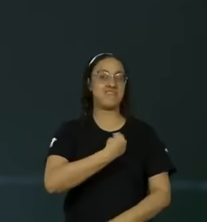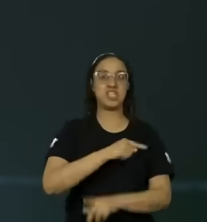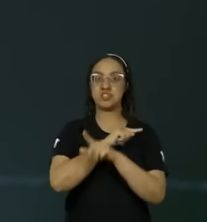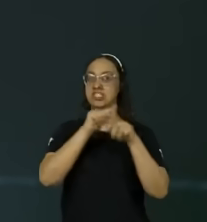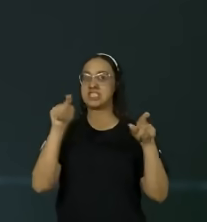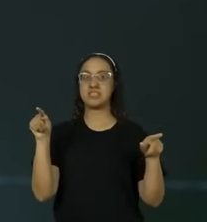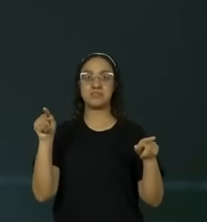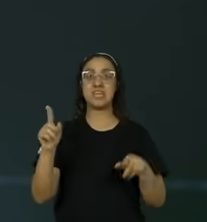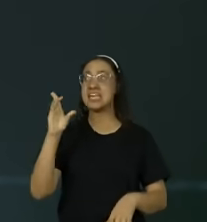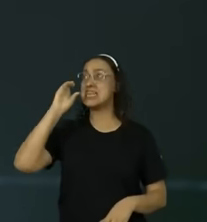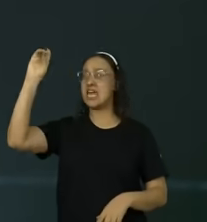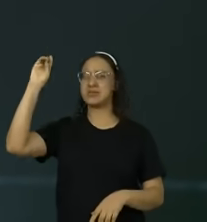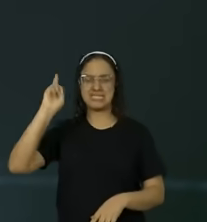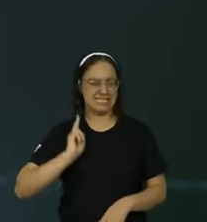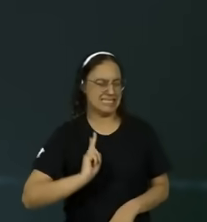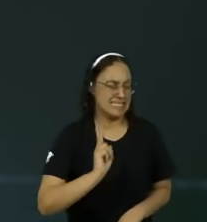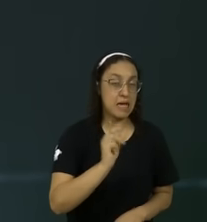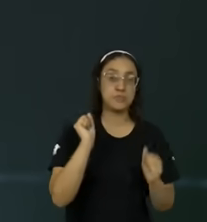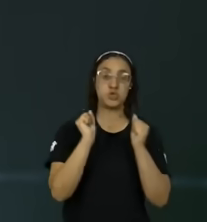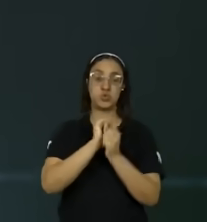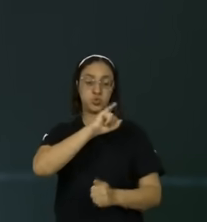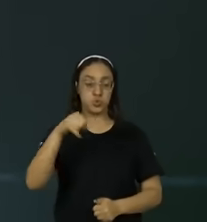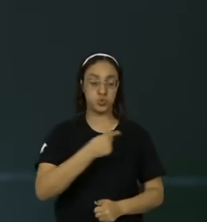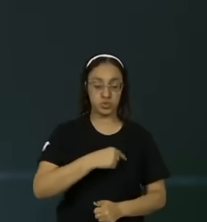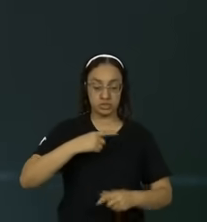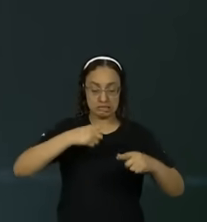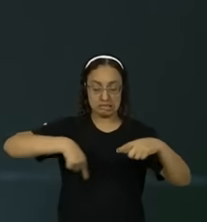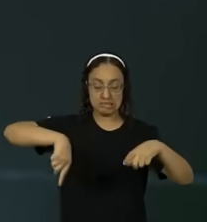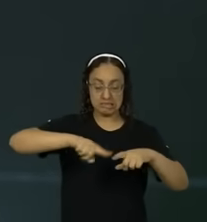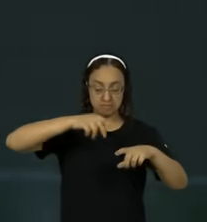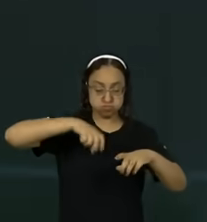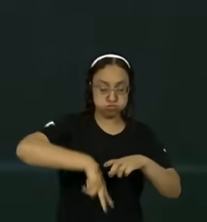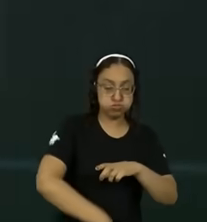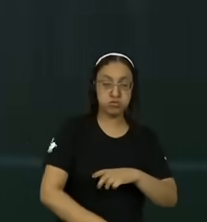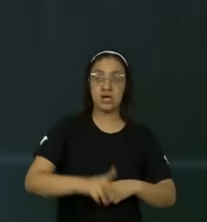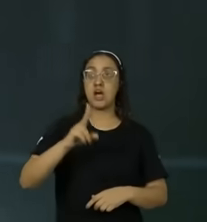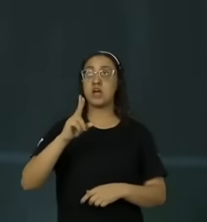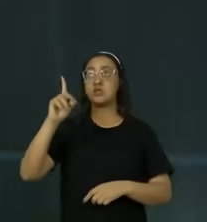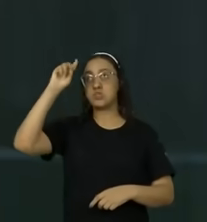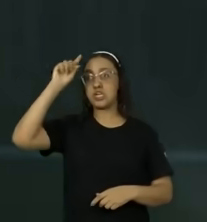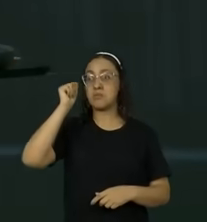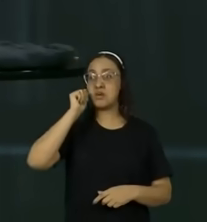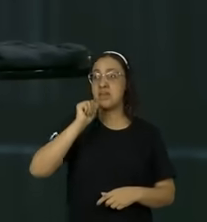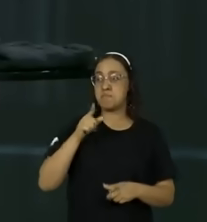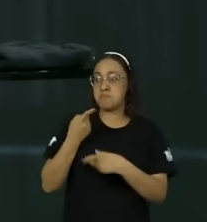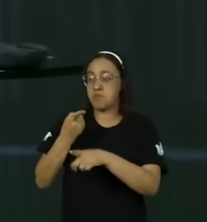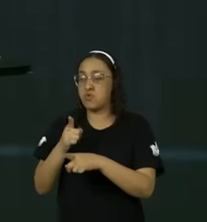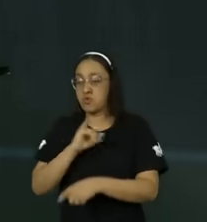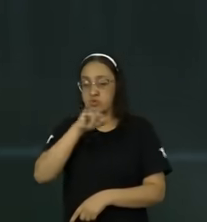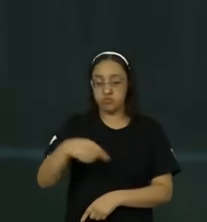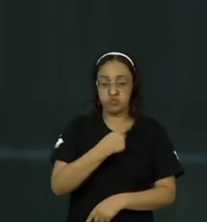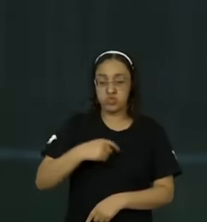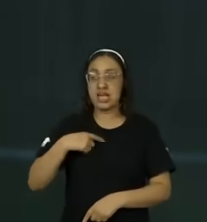lá quando José caiu no buraco, Deus estava lá quando José foi acusado de estupro, Deus estava lá quando ele foi preso, e Deus também estava